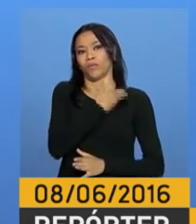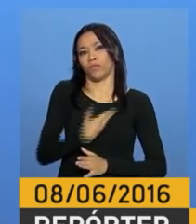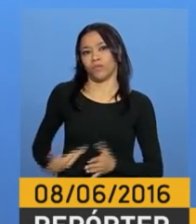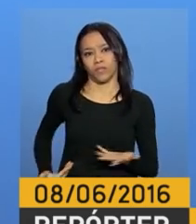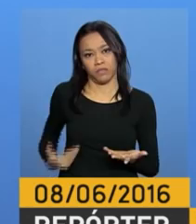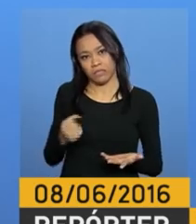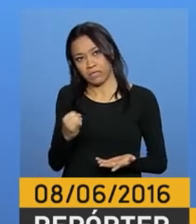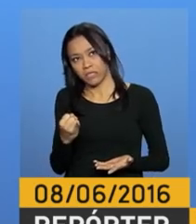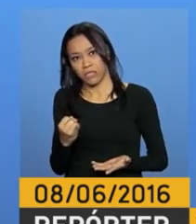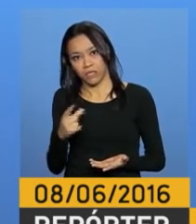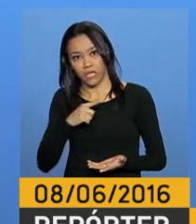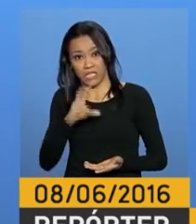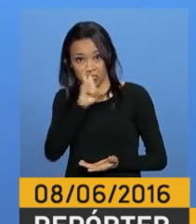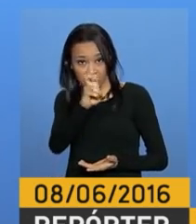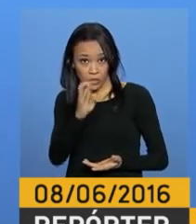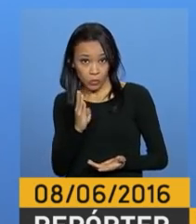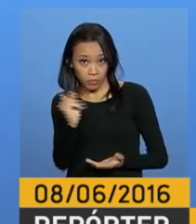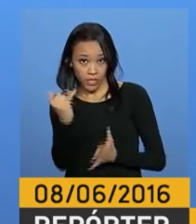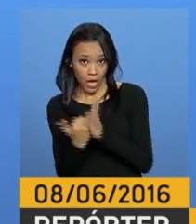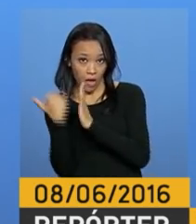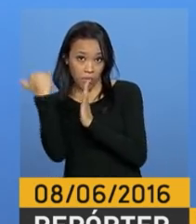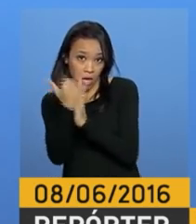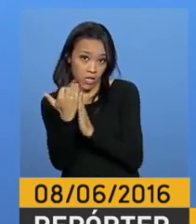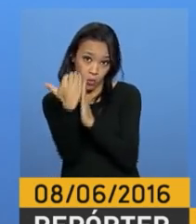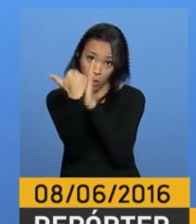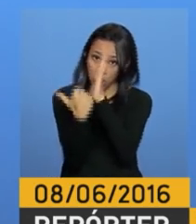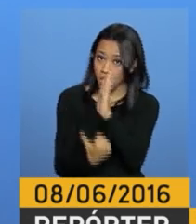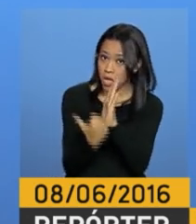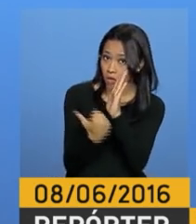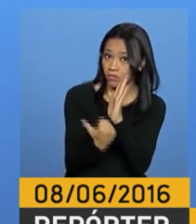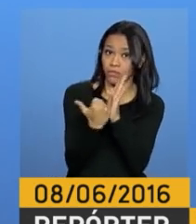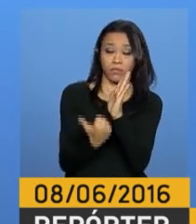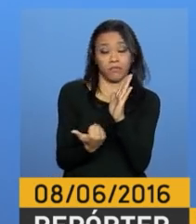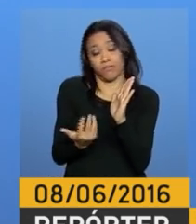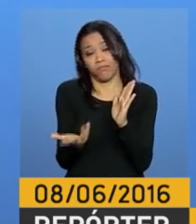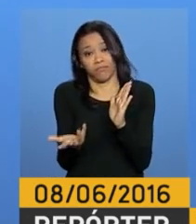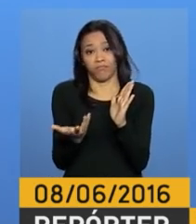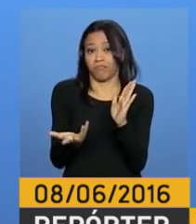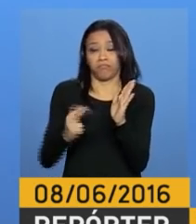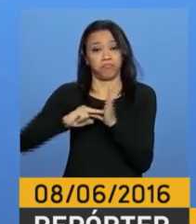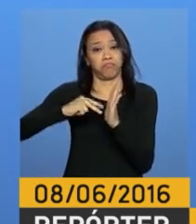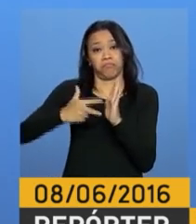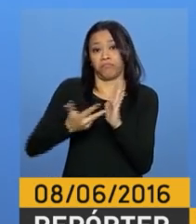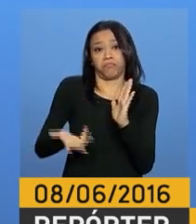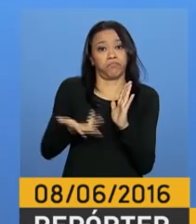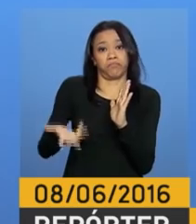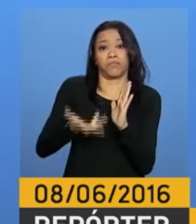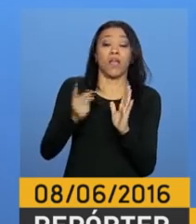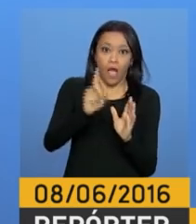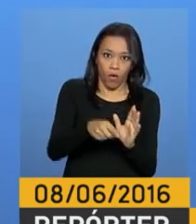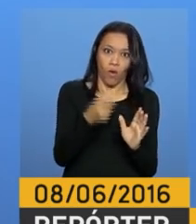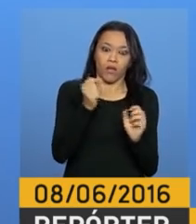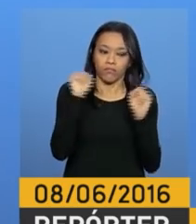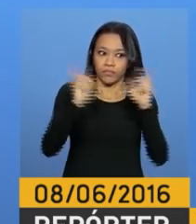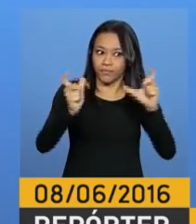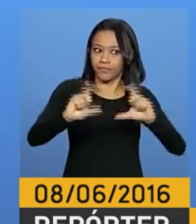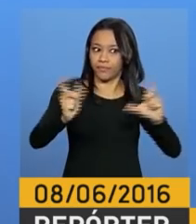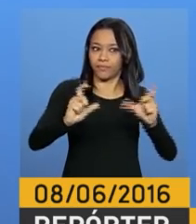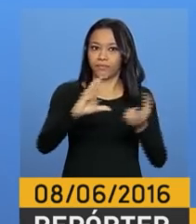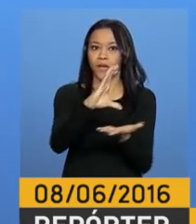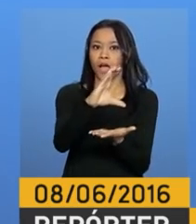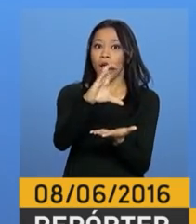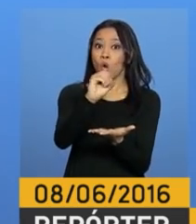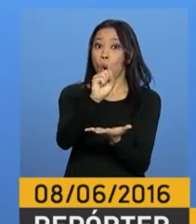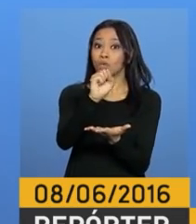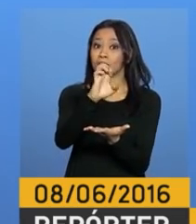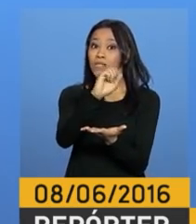público vai estar lá 5 bilhões a mais ou 5 bilhões a menos é isso que vai fazer a diferença vai fazer a diferença essas concessões essas ppps que podem vir